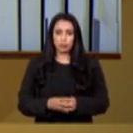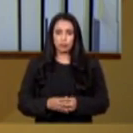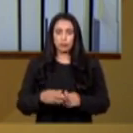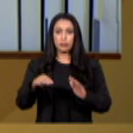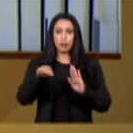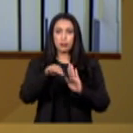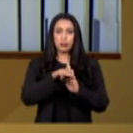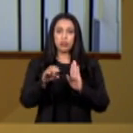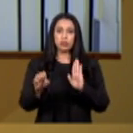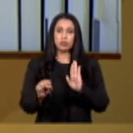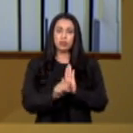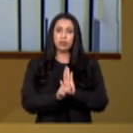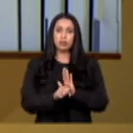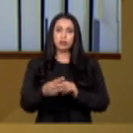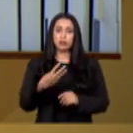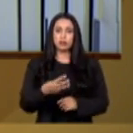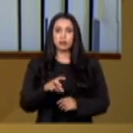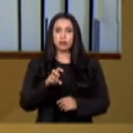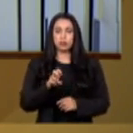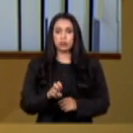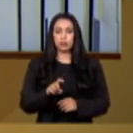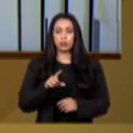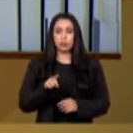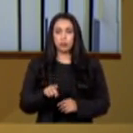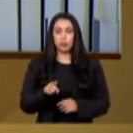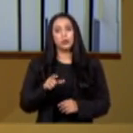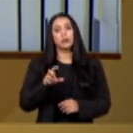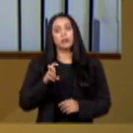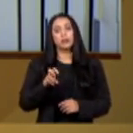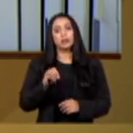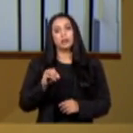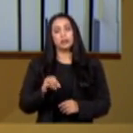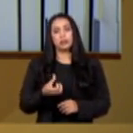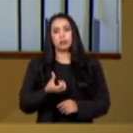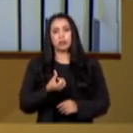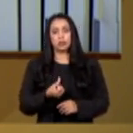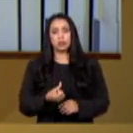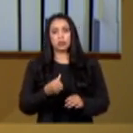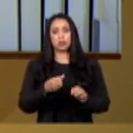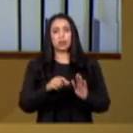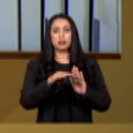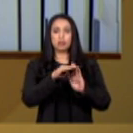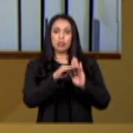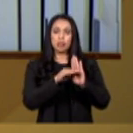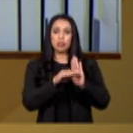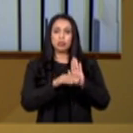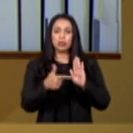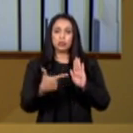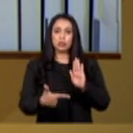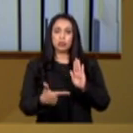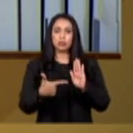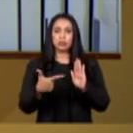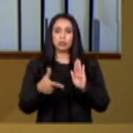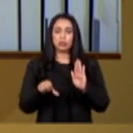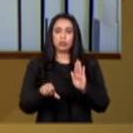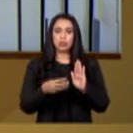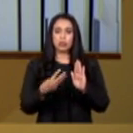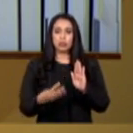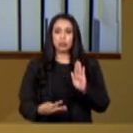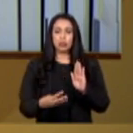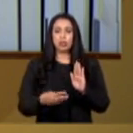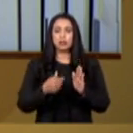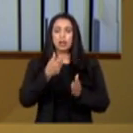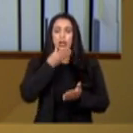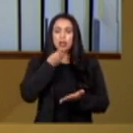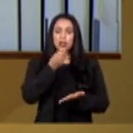mandado de segurança 35506 constantes da lista de número 293 de relatoria do ministro